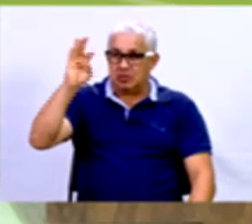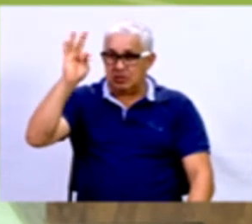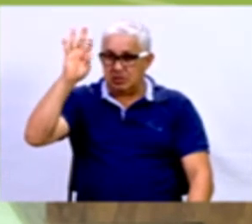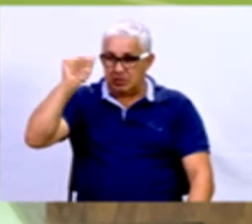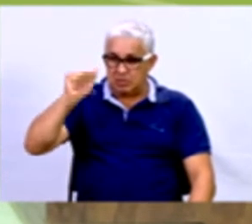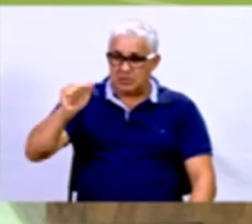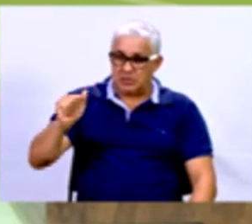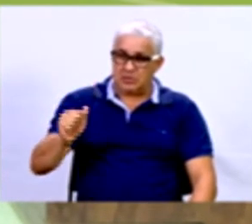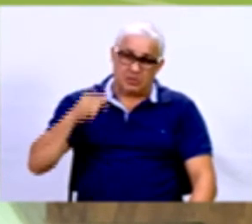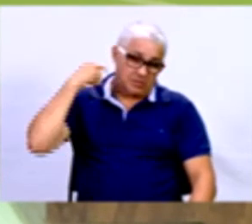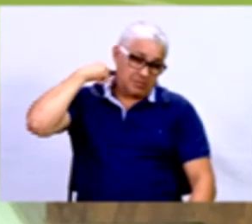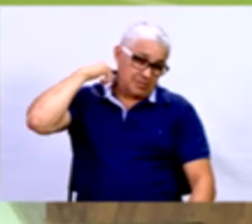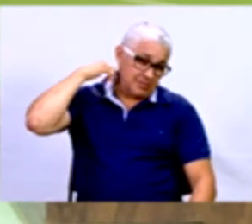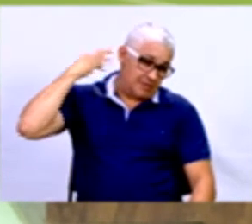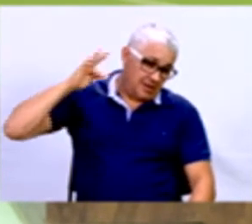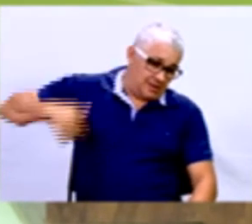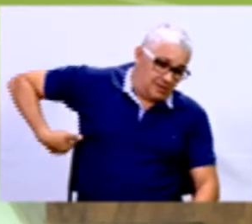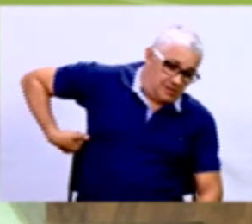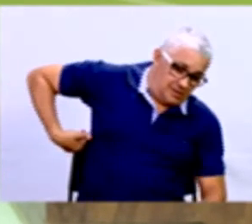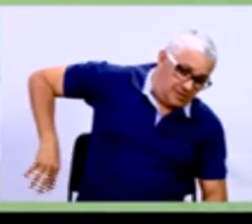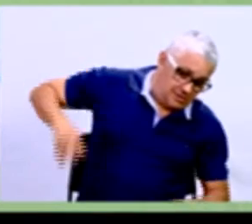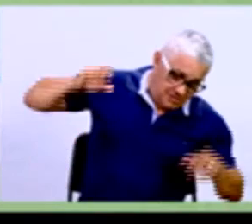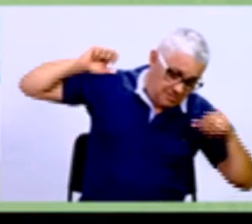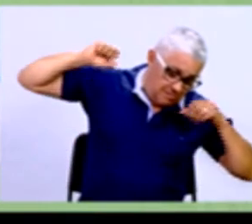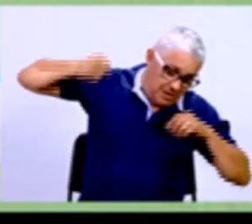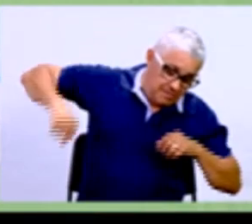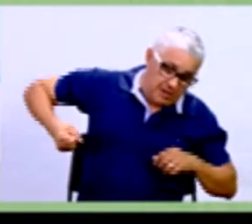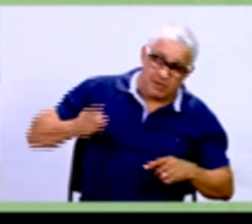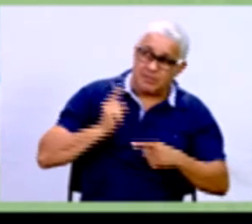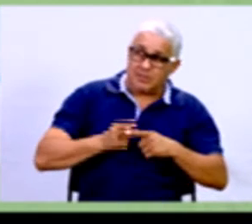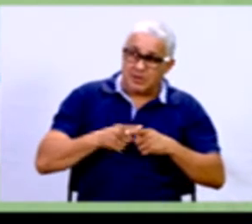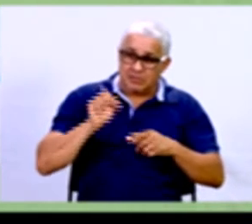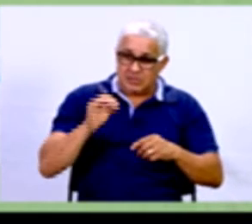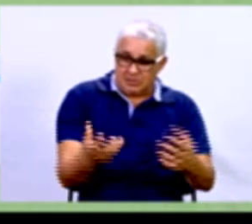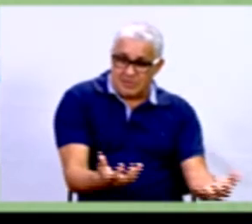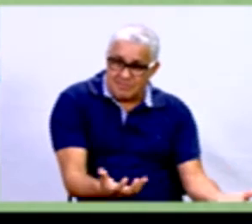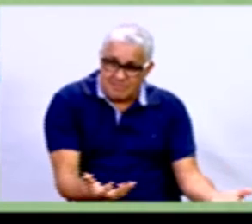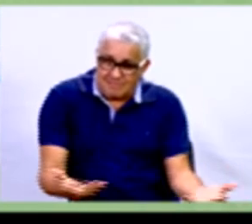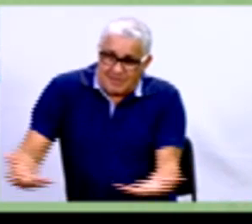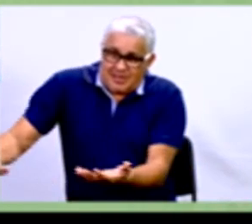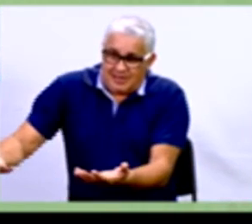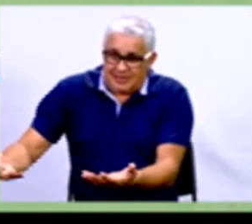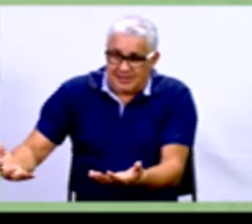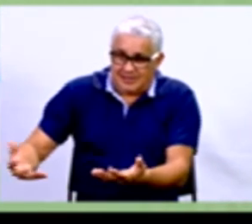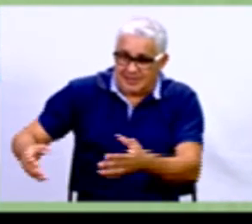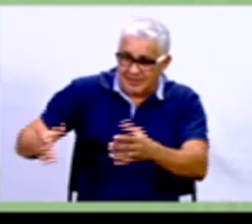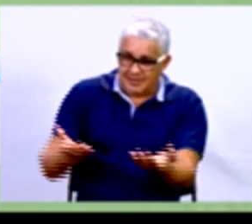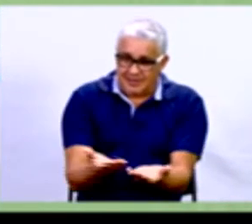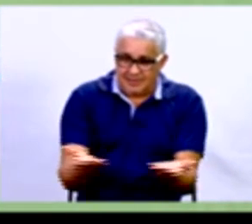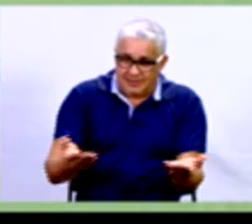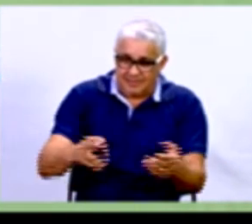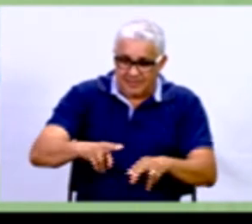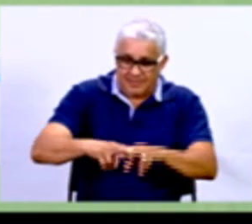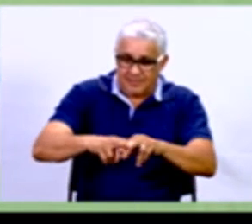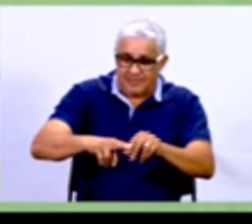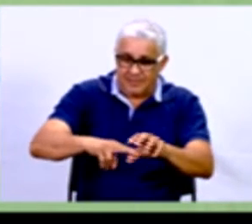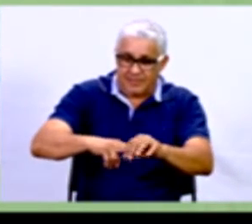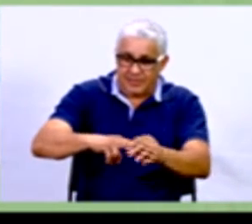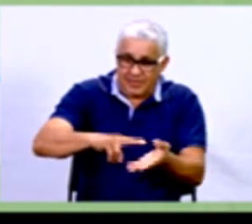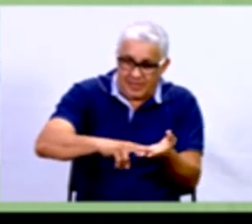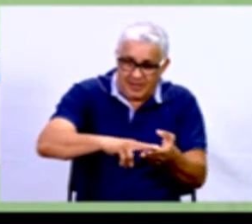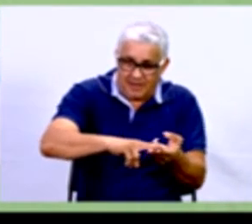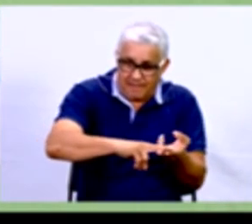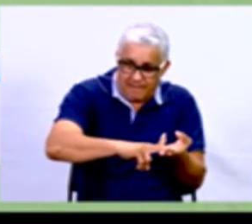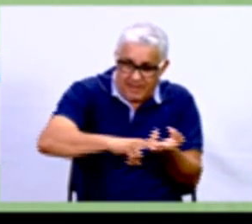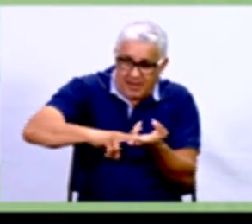no pescoço ou na espinha. Por quê? Você remover uma vítima que tem uma fratura ou no pescoço ou na espinha, você pode